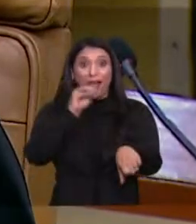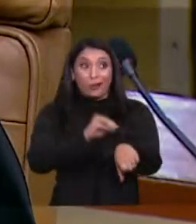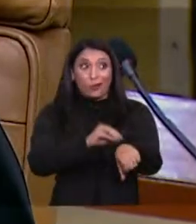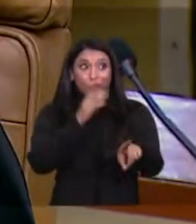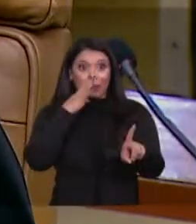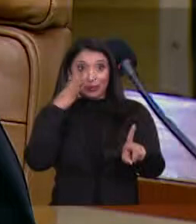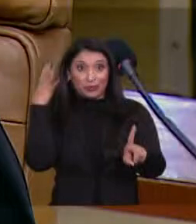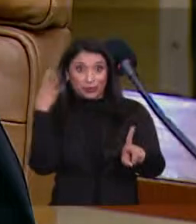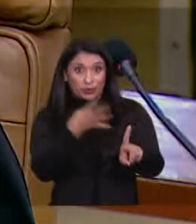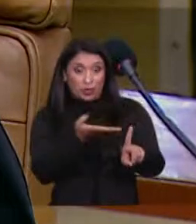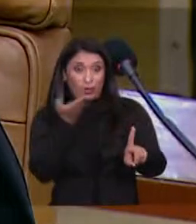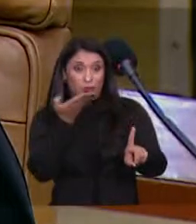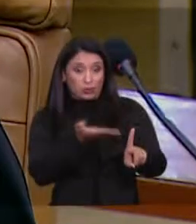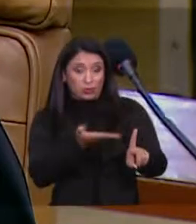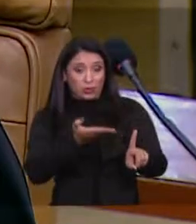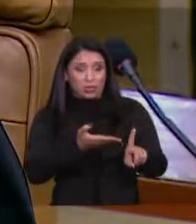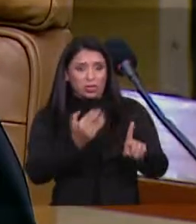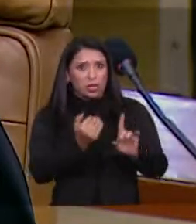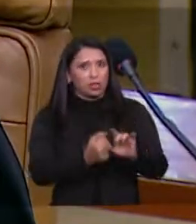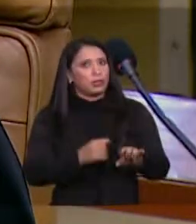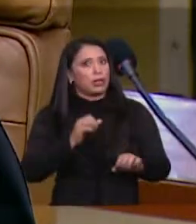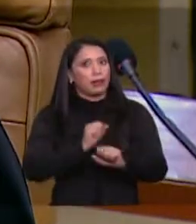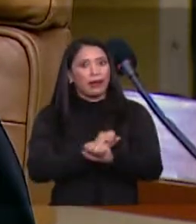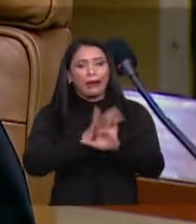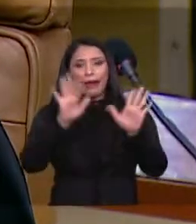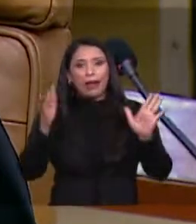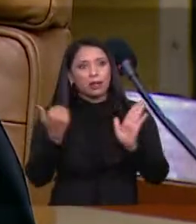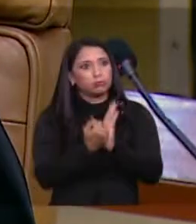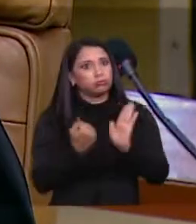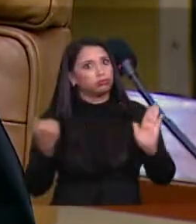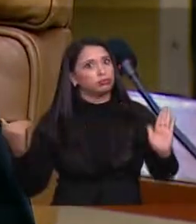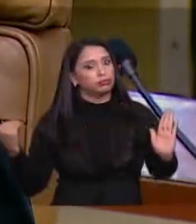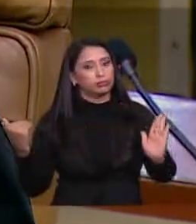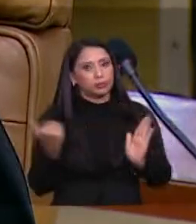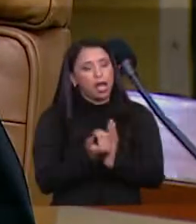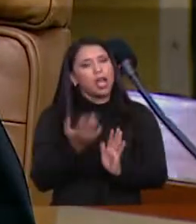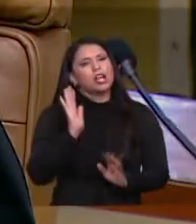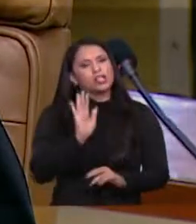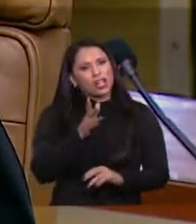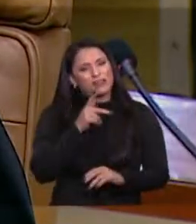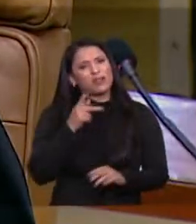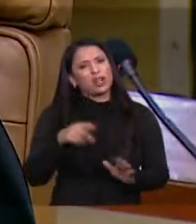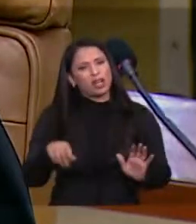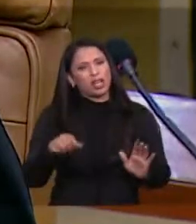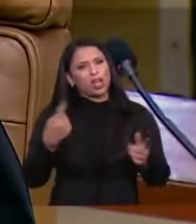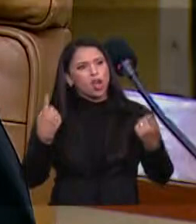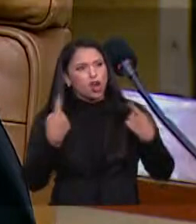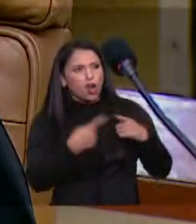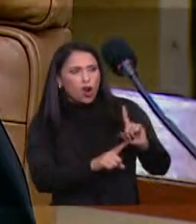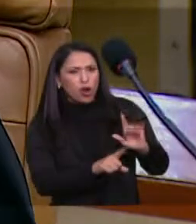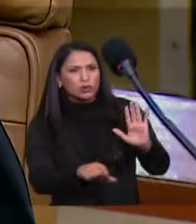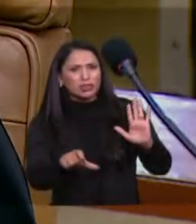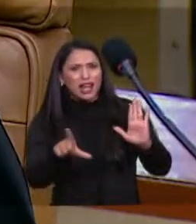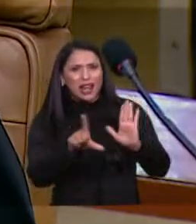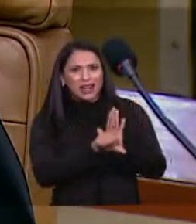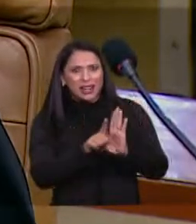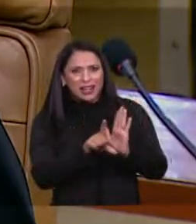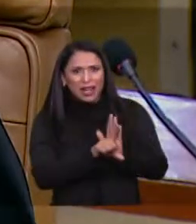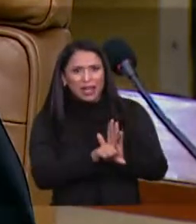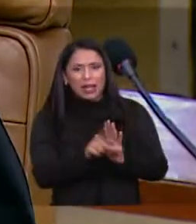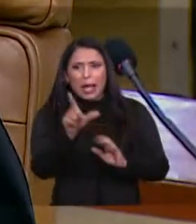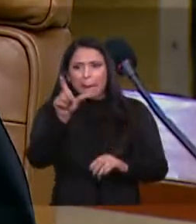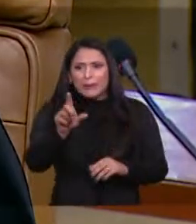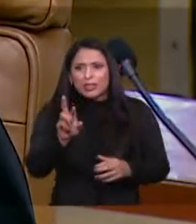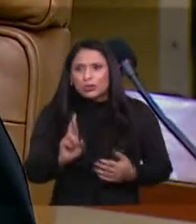acusada é particularmente exacerbada pois Como já firmei a transgressão da Lei por parte de quem os